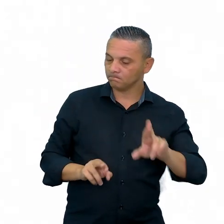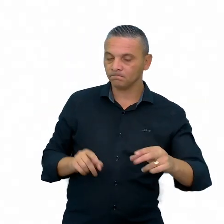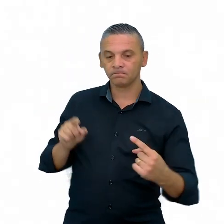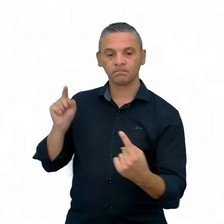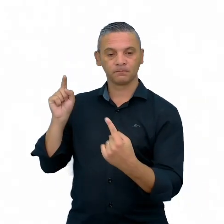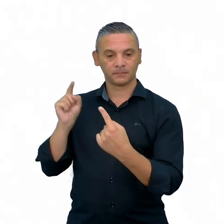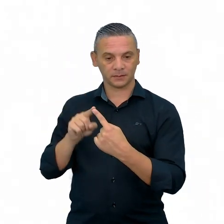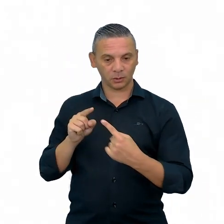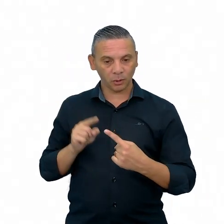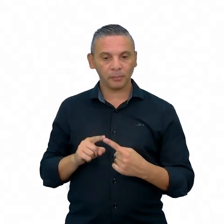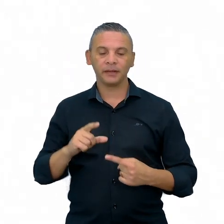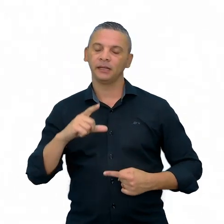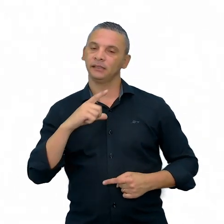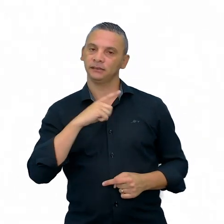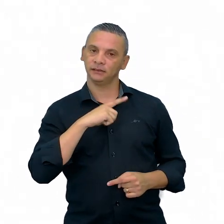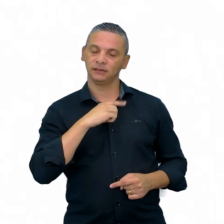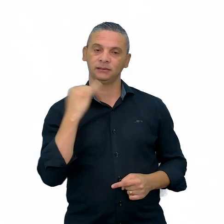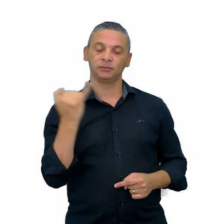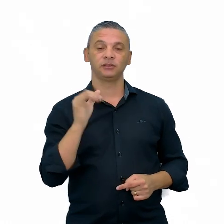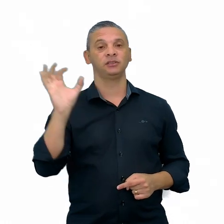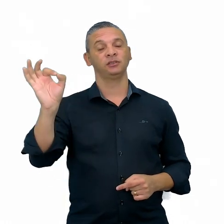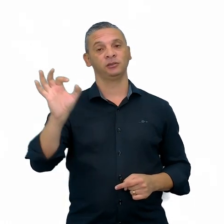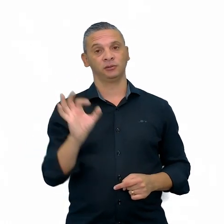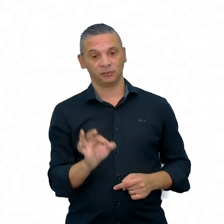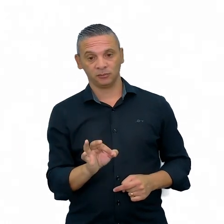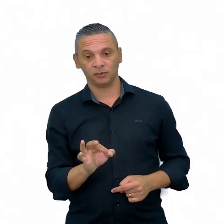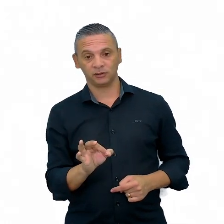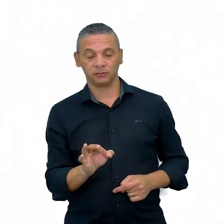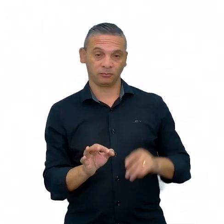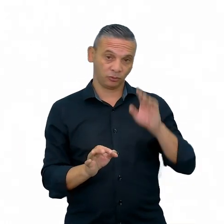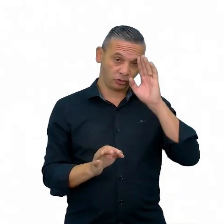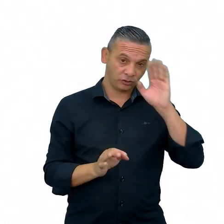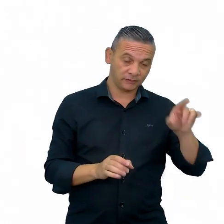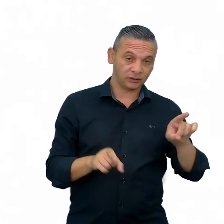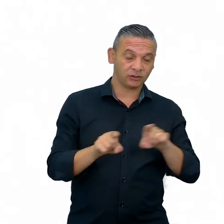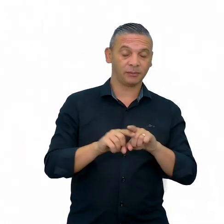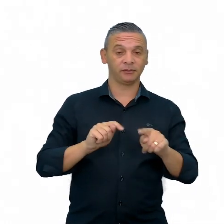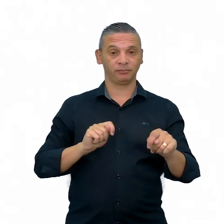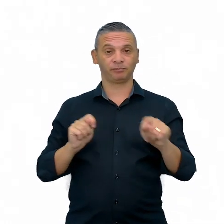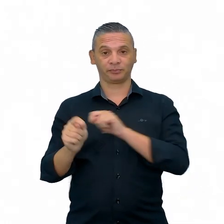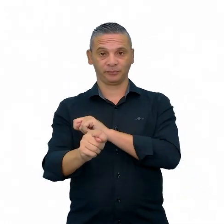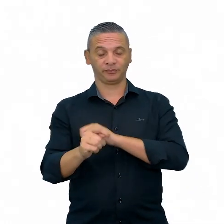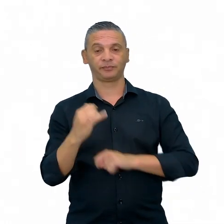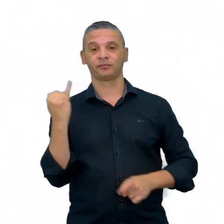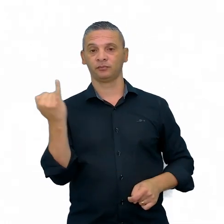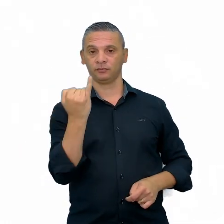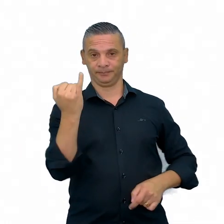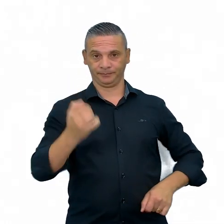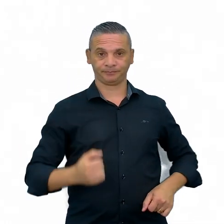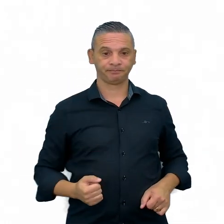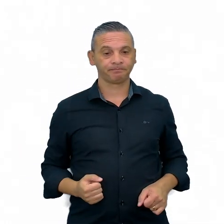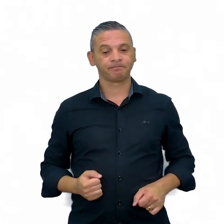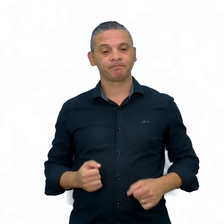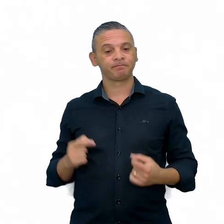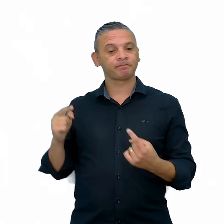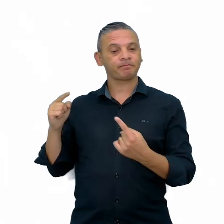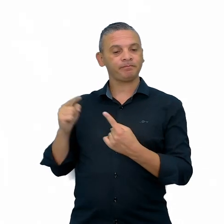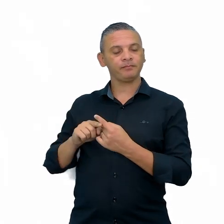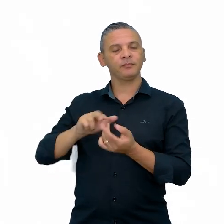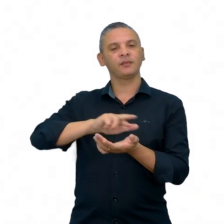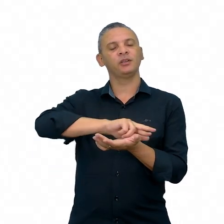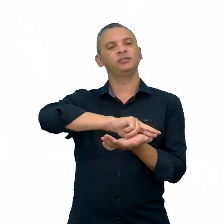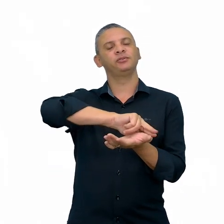relacionamento, que tenham uma relação com a proporcionalidade direta e inversa, né? E também entre